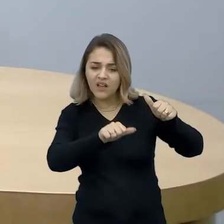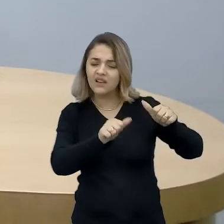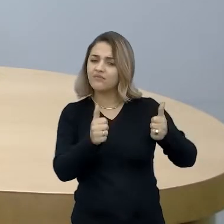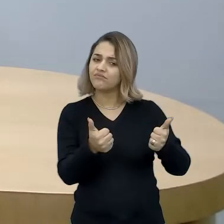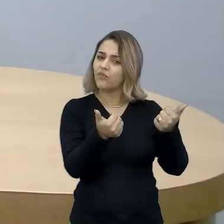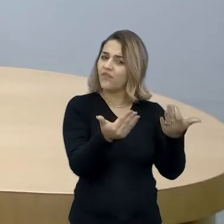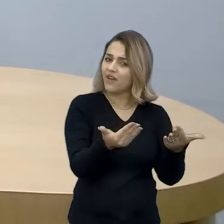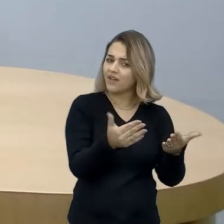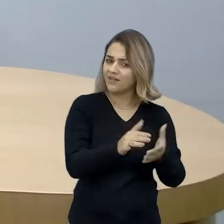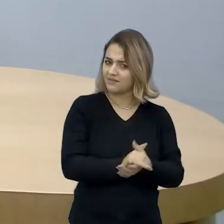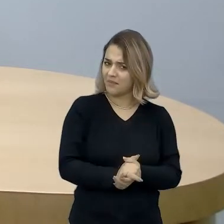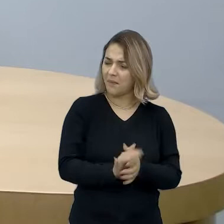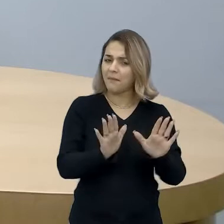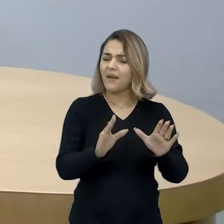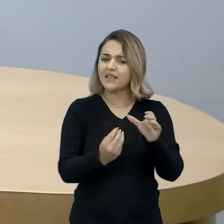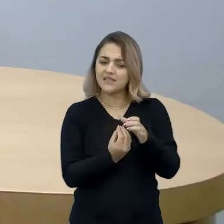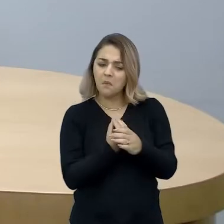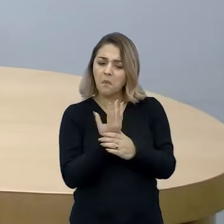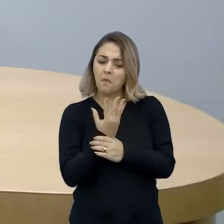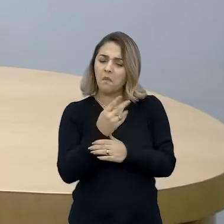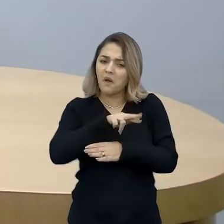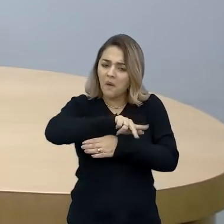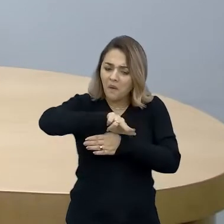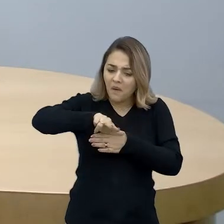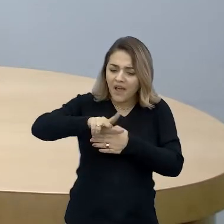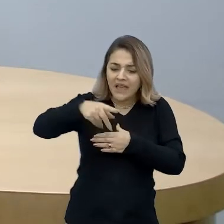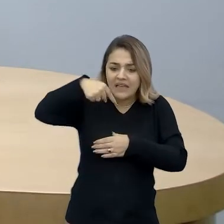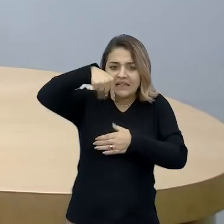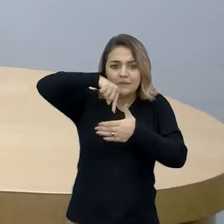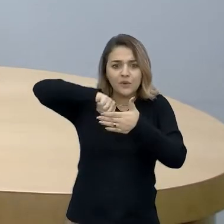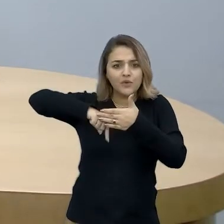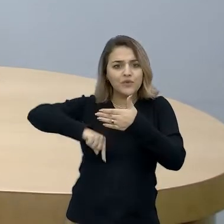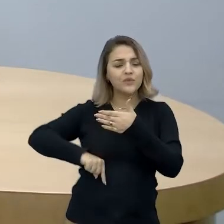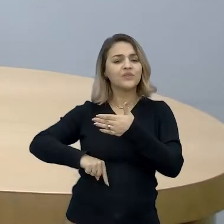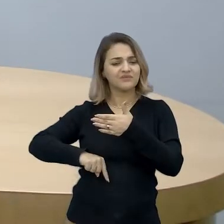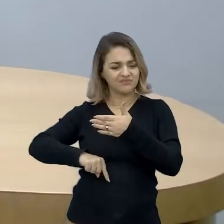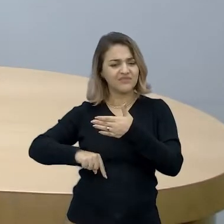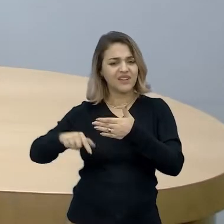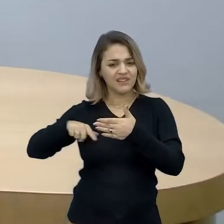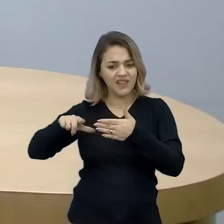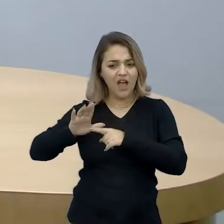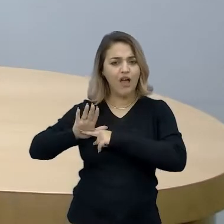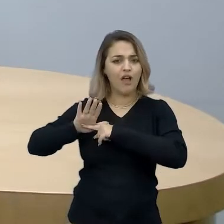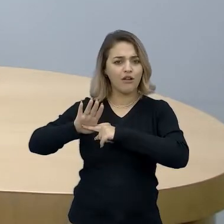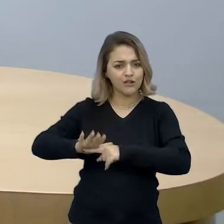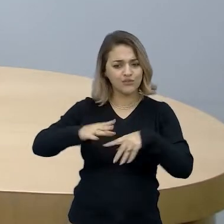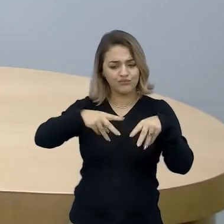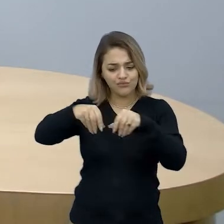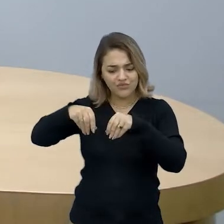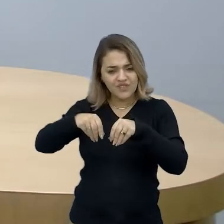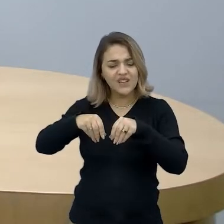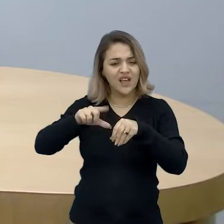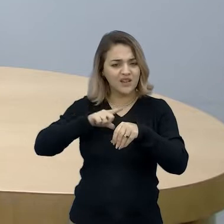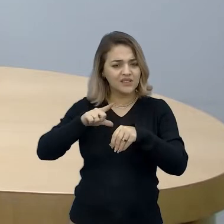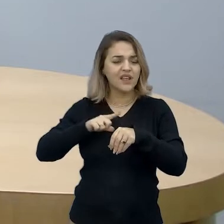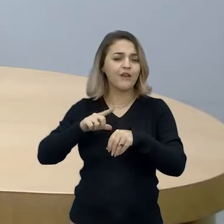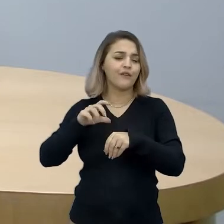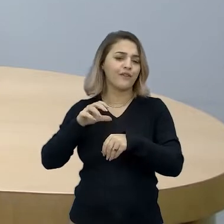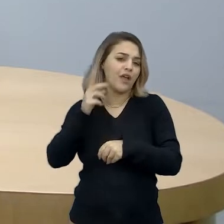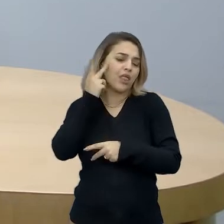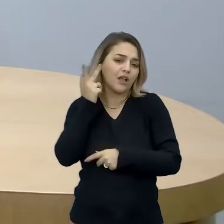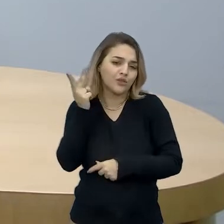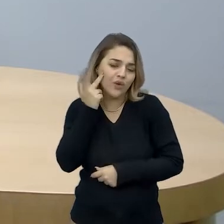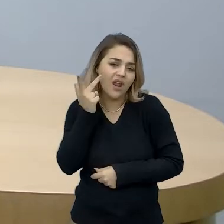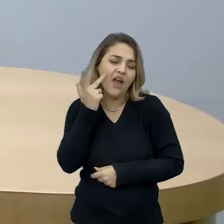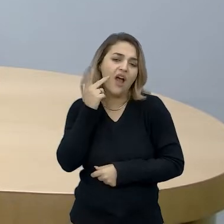e a biodiversidade interna, que faz com que o solo seja orgânico, seja fértil, né? Por exemplo, a